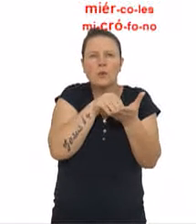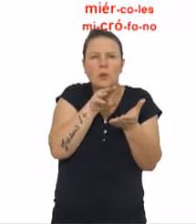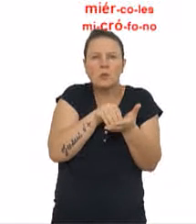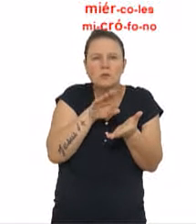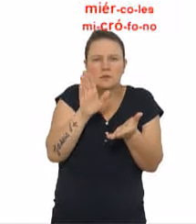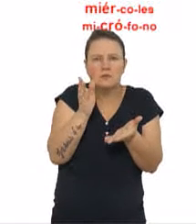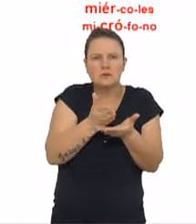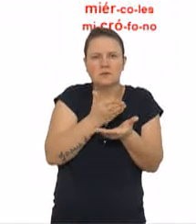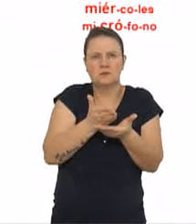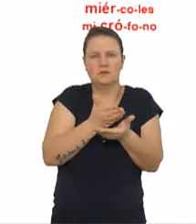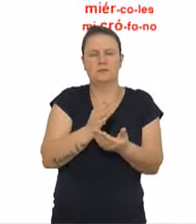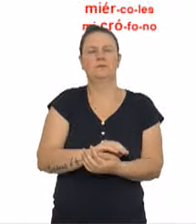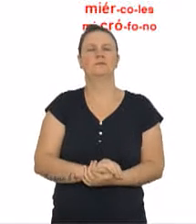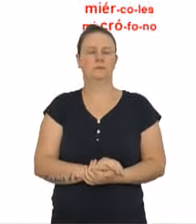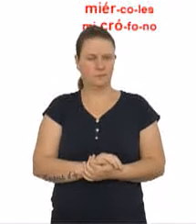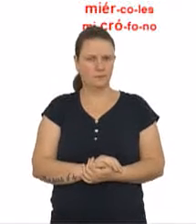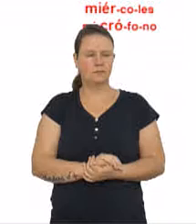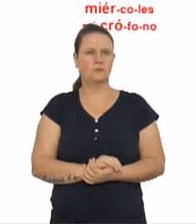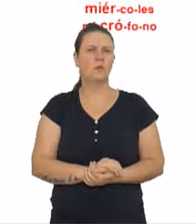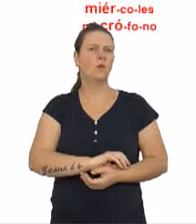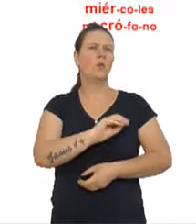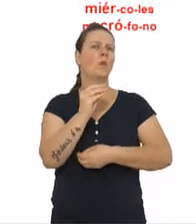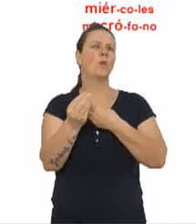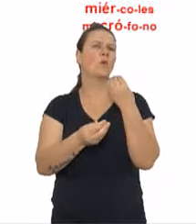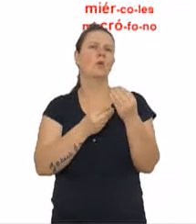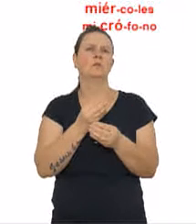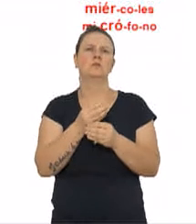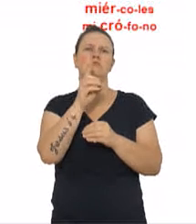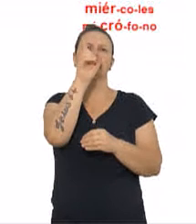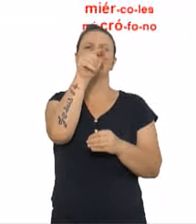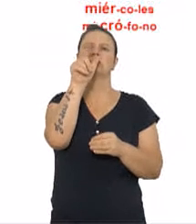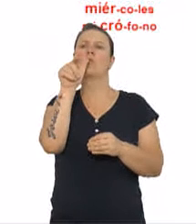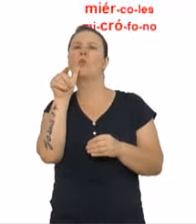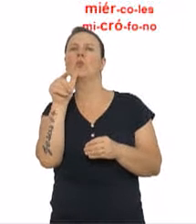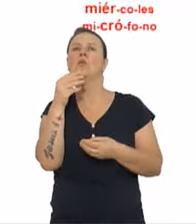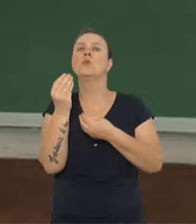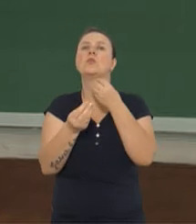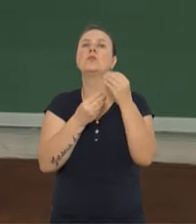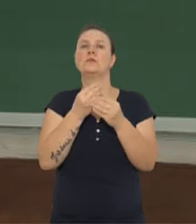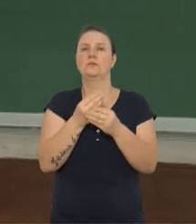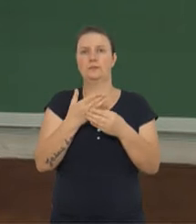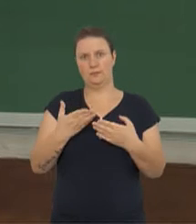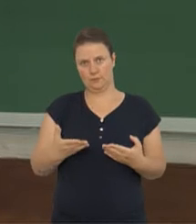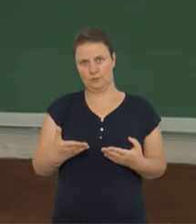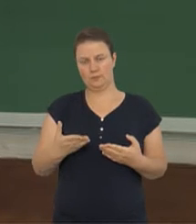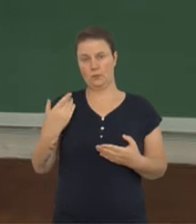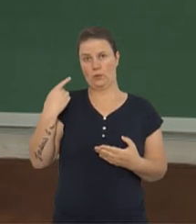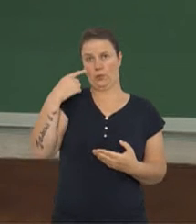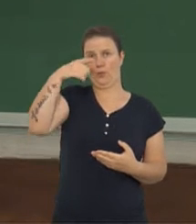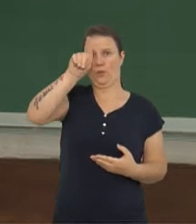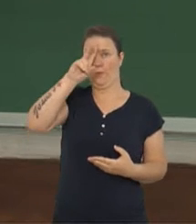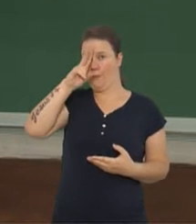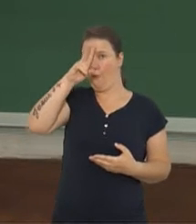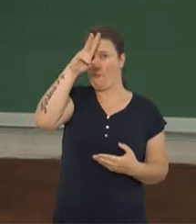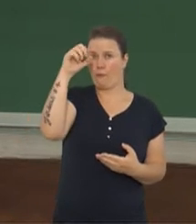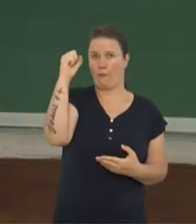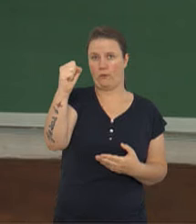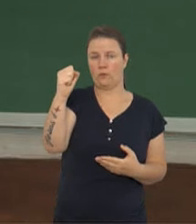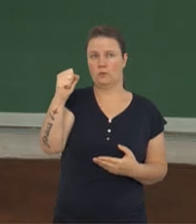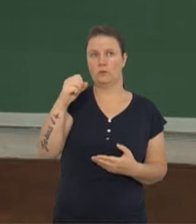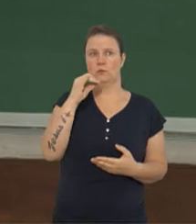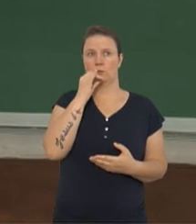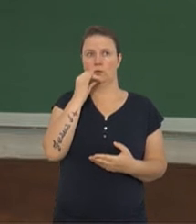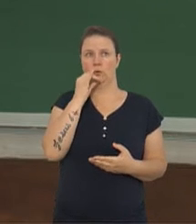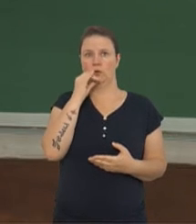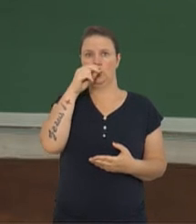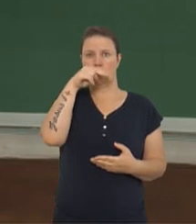não é mesmo? Então, lembram? Quando é que nós vamos acentuar as palavras agudas? Aquelas que têm a última sílaba tônica. Quando elas terminam